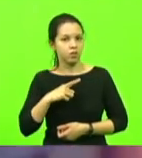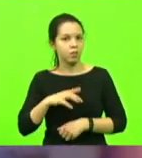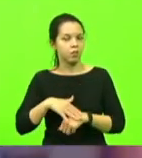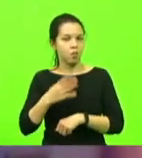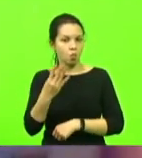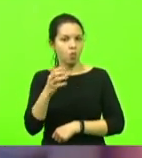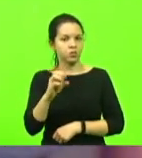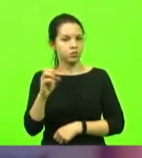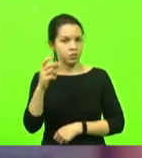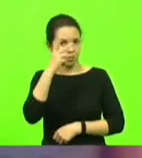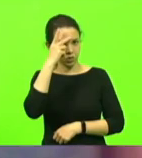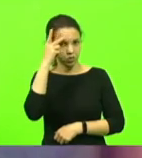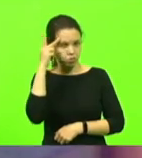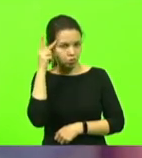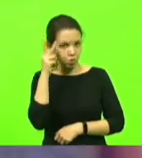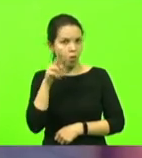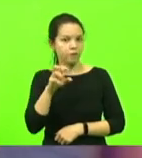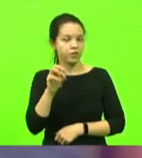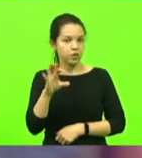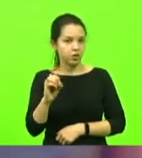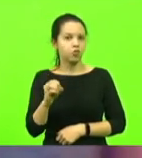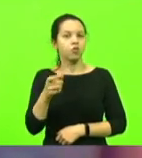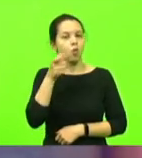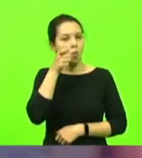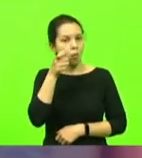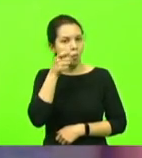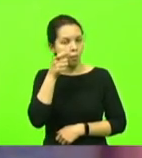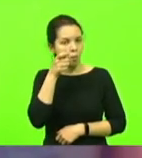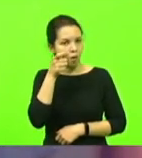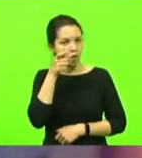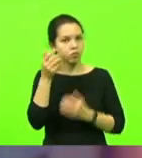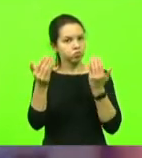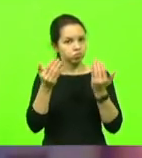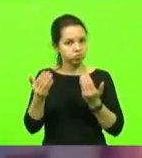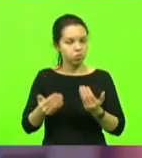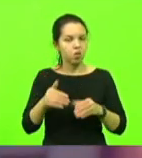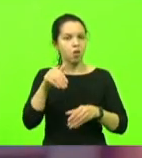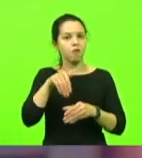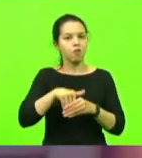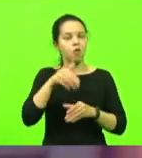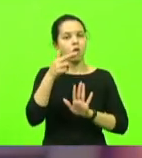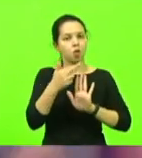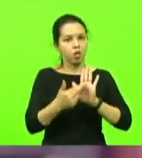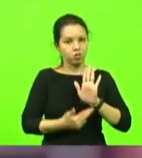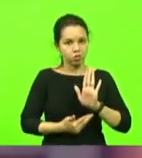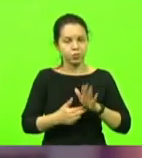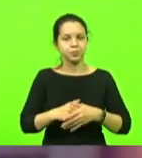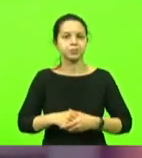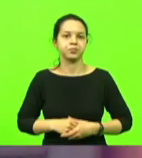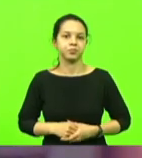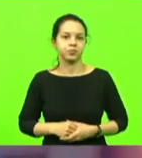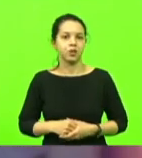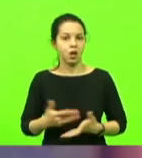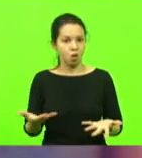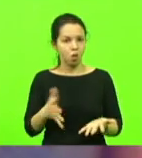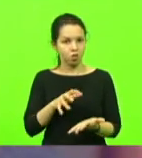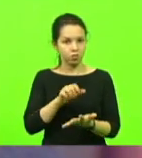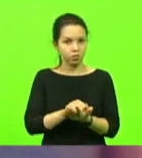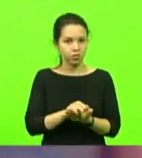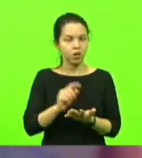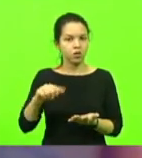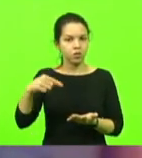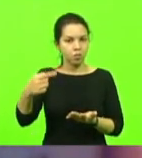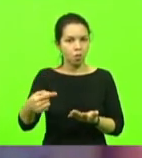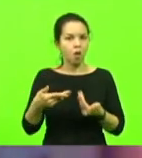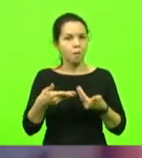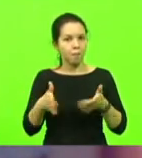ao vivo acompanhando a apreciação desse relatório. Eu já estou me inscrevendo então e depois, em seguida, abro